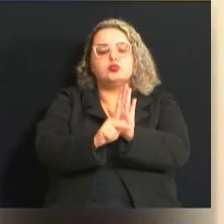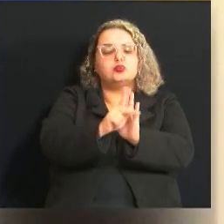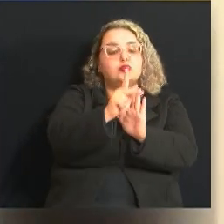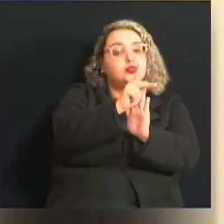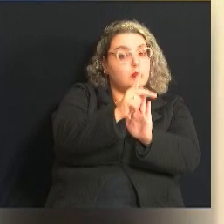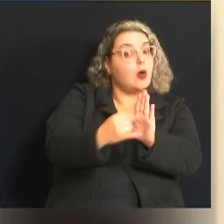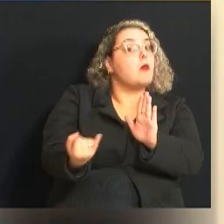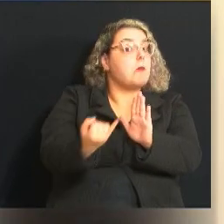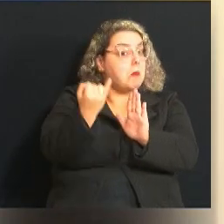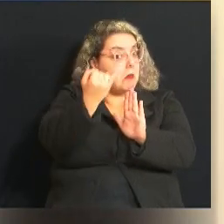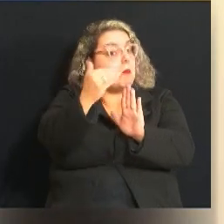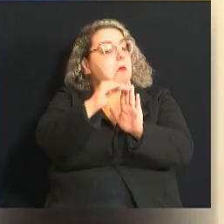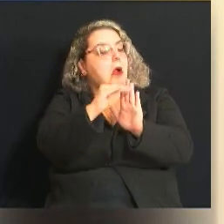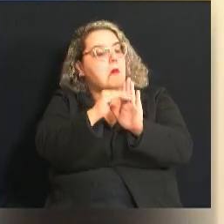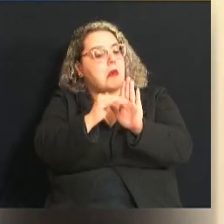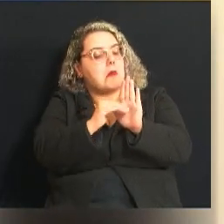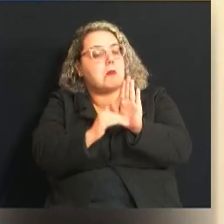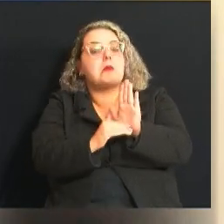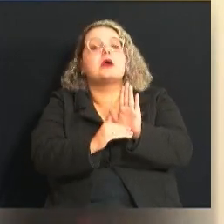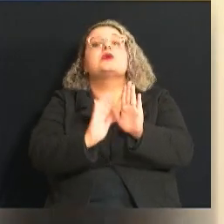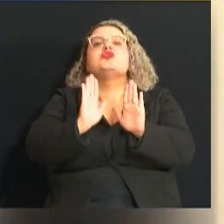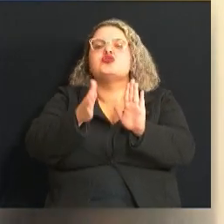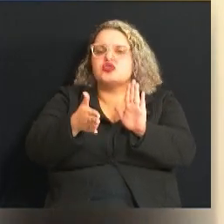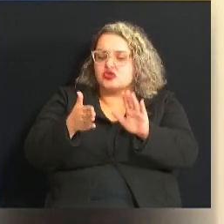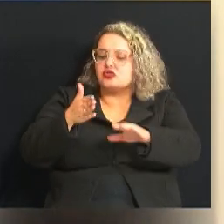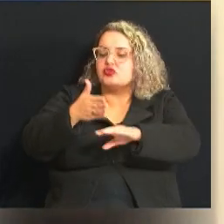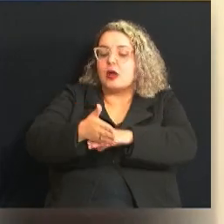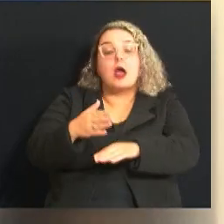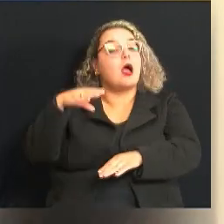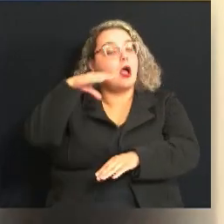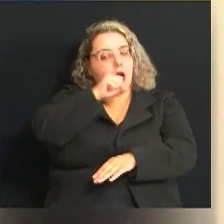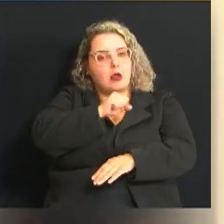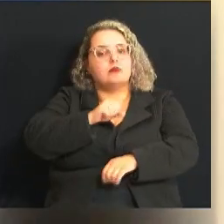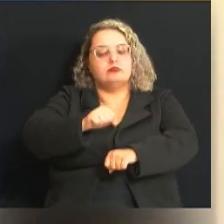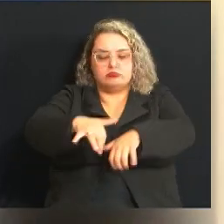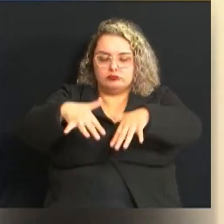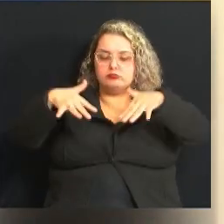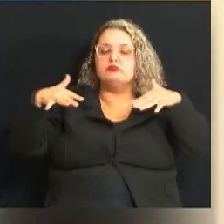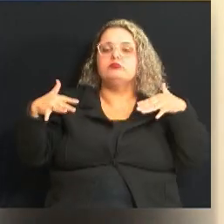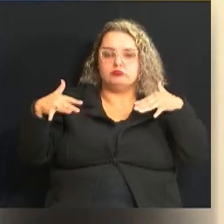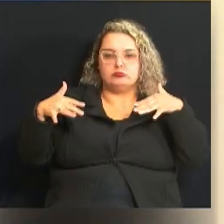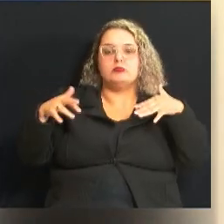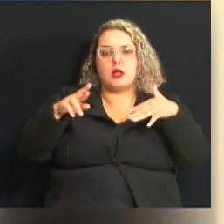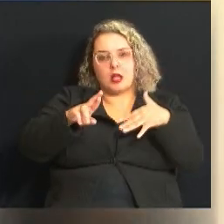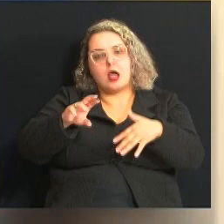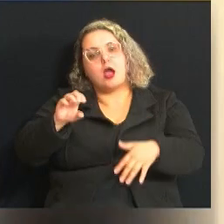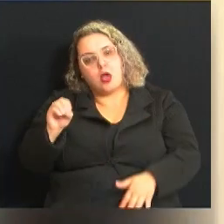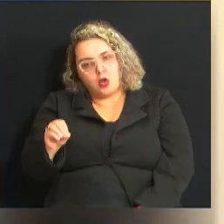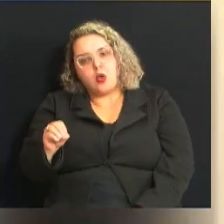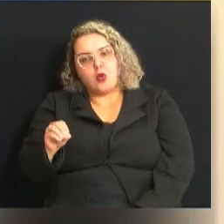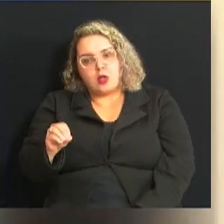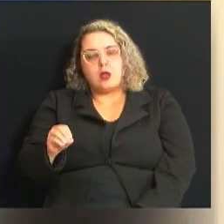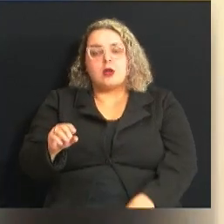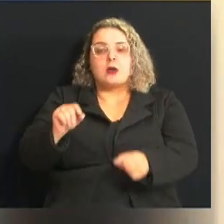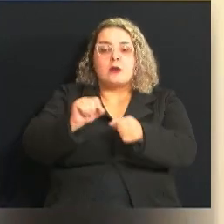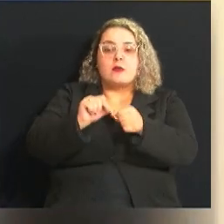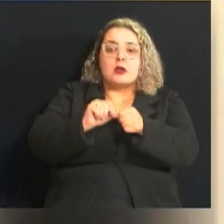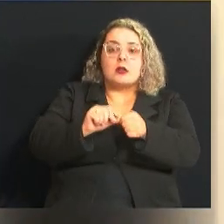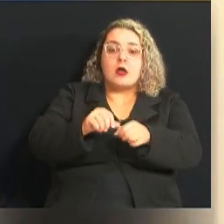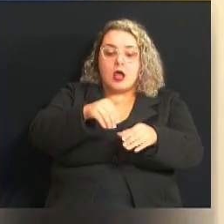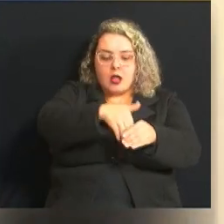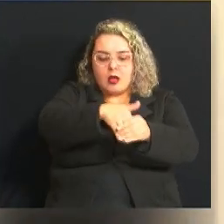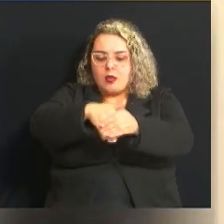na pauta que já farão parte em breve aí das sessões ordinárias, onde serão colocados à votação